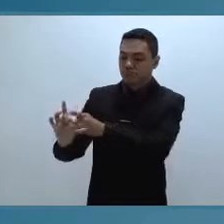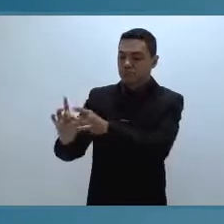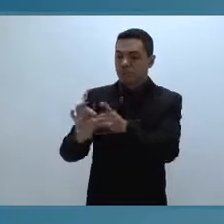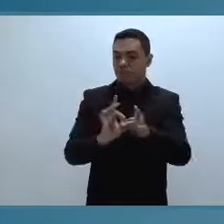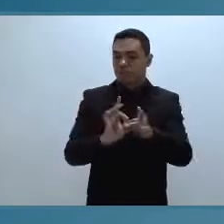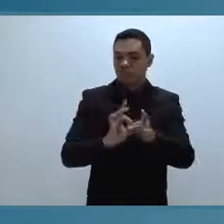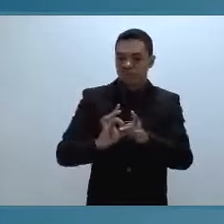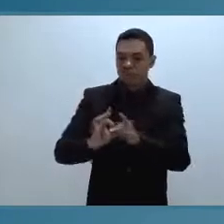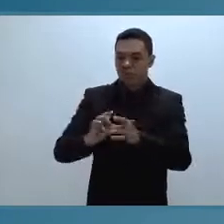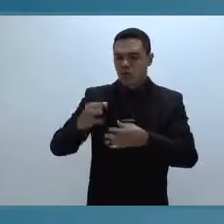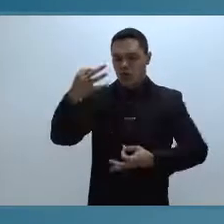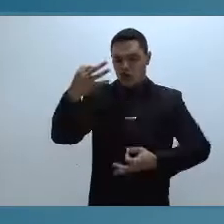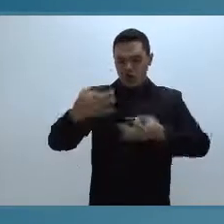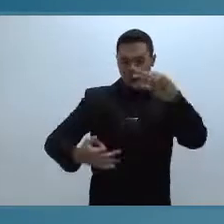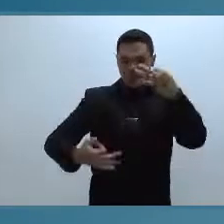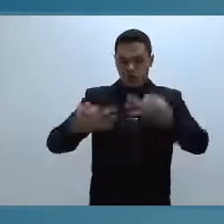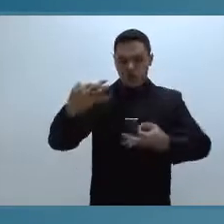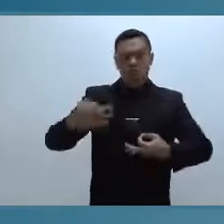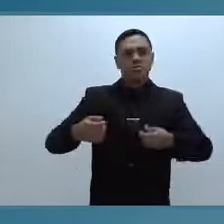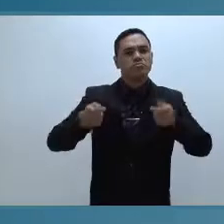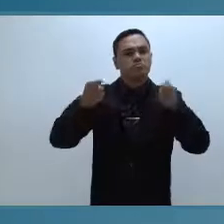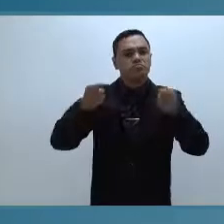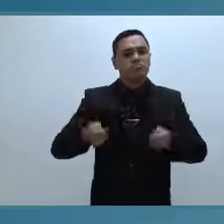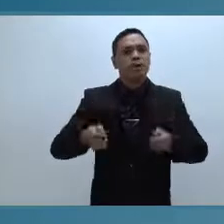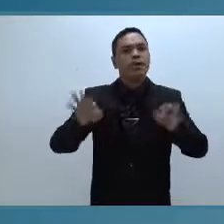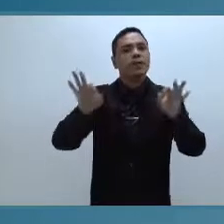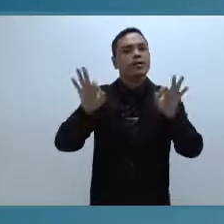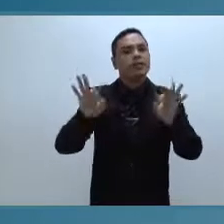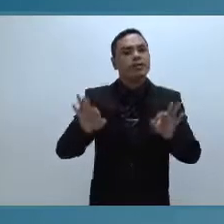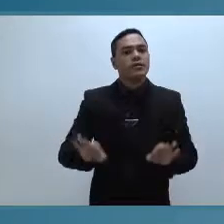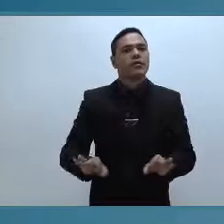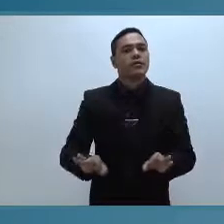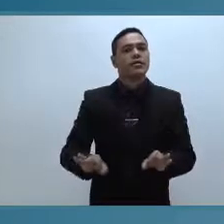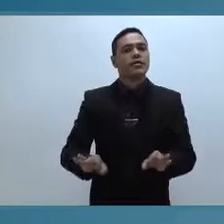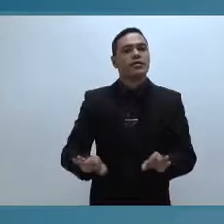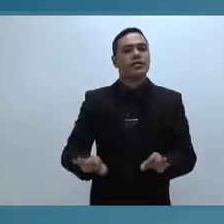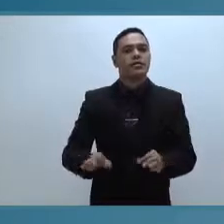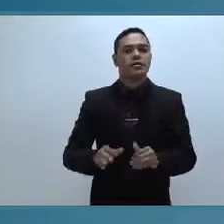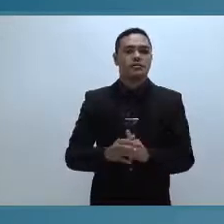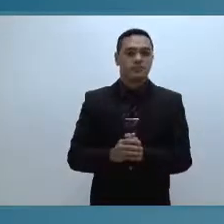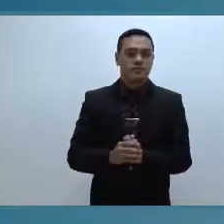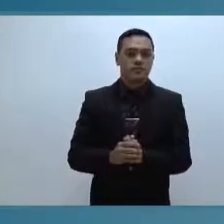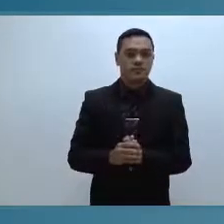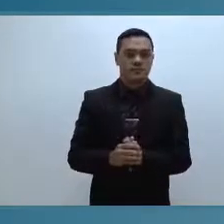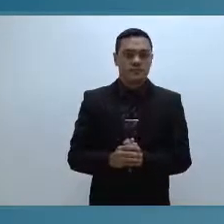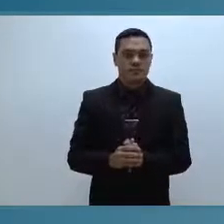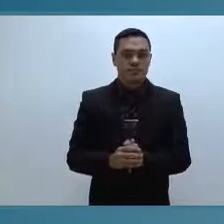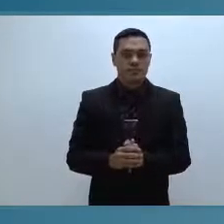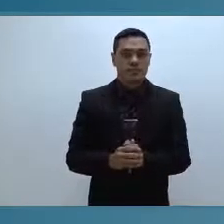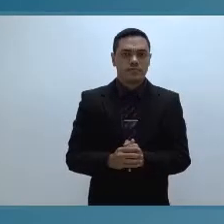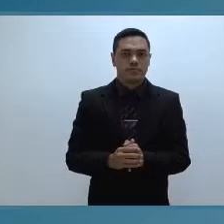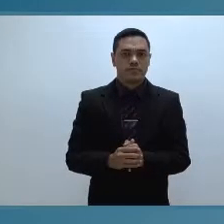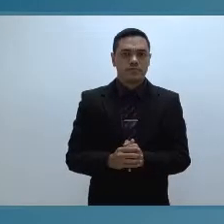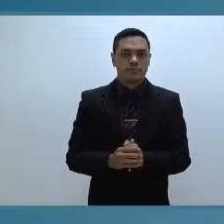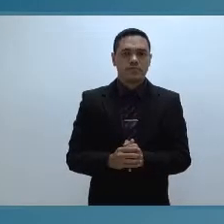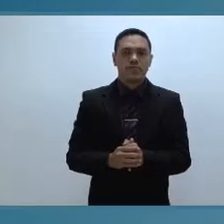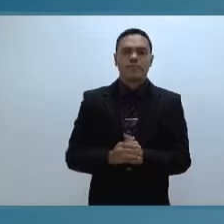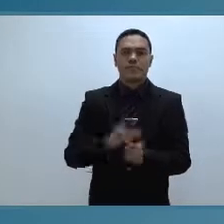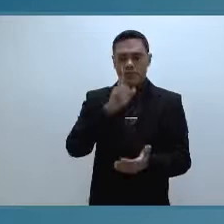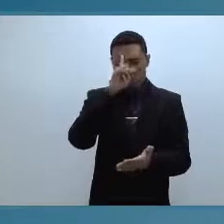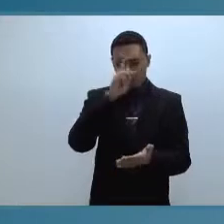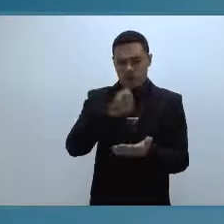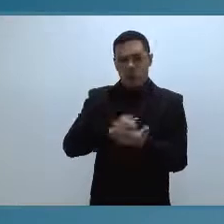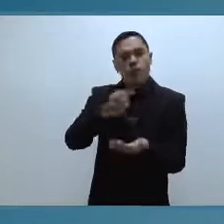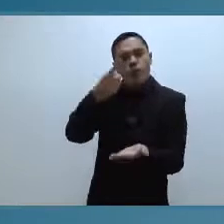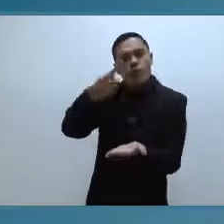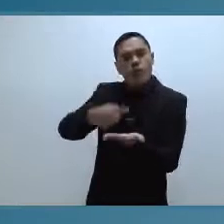promover julgamentos mais econômicos e soluções mais justas em seu município. Se o compromisso do magistrado é com a